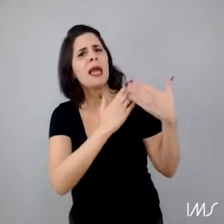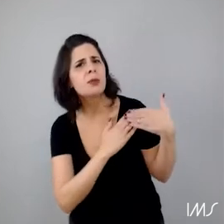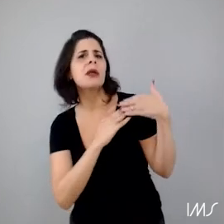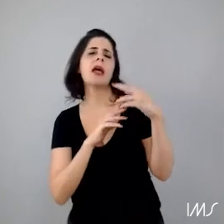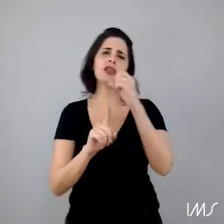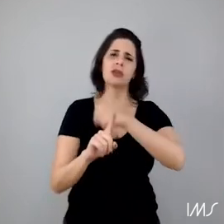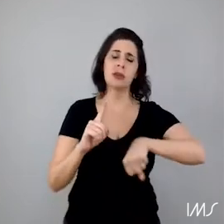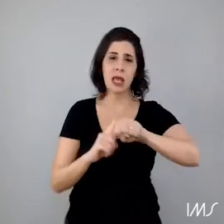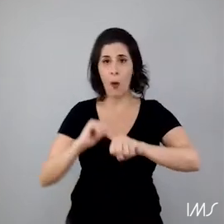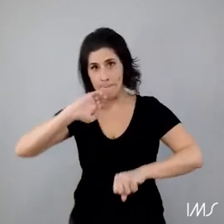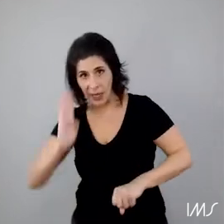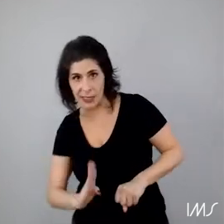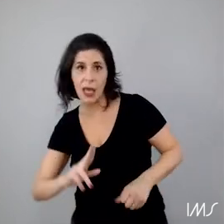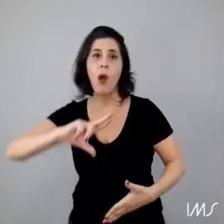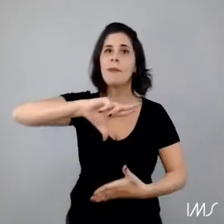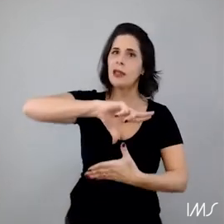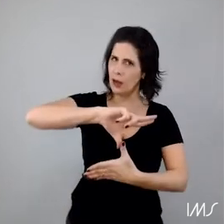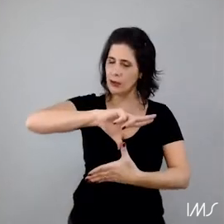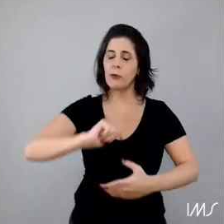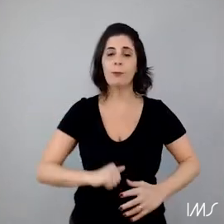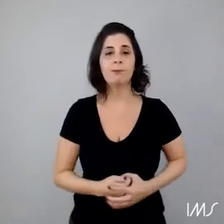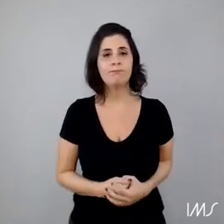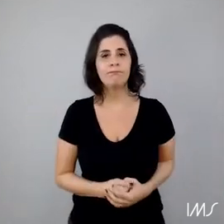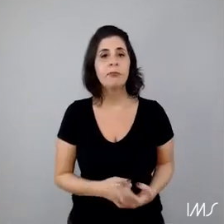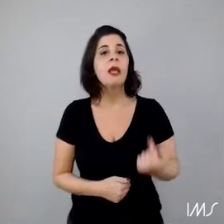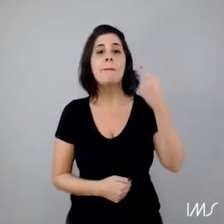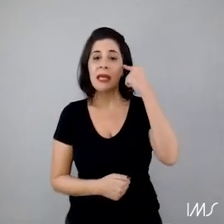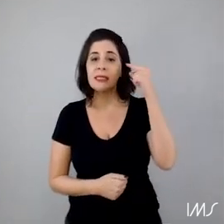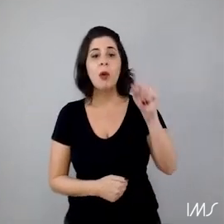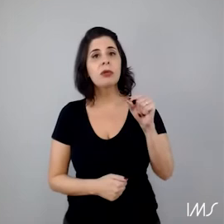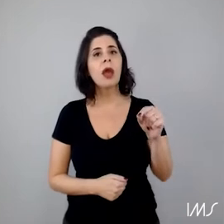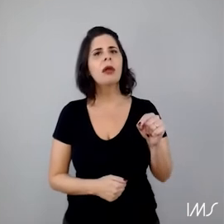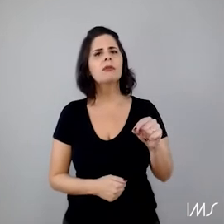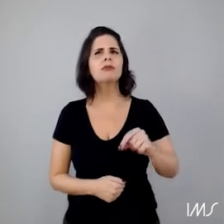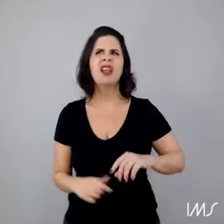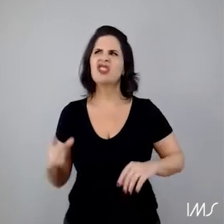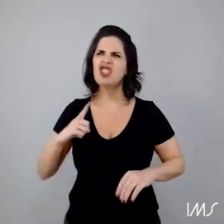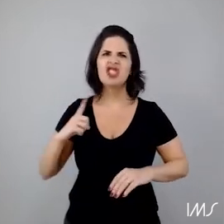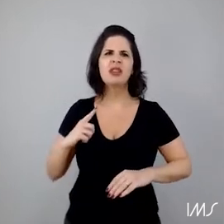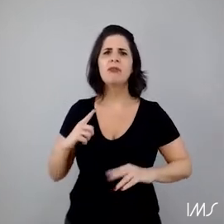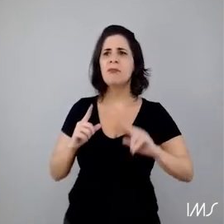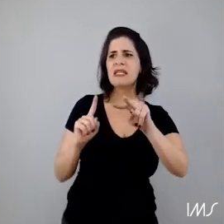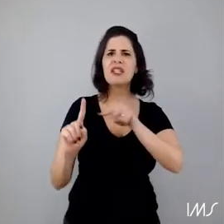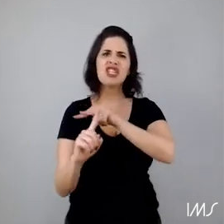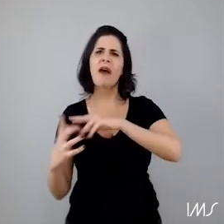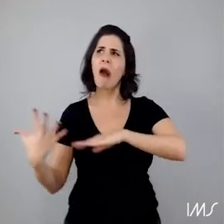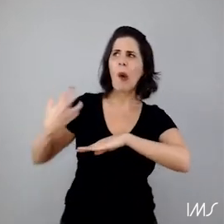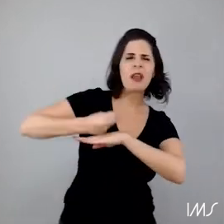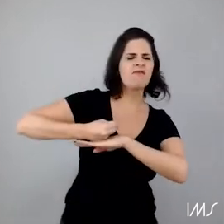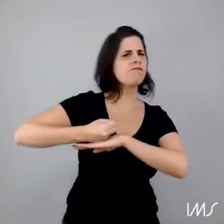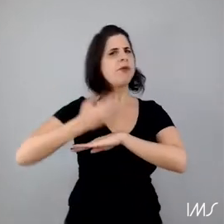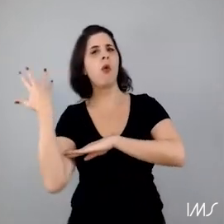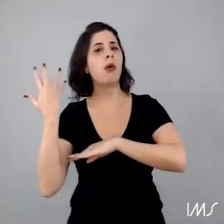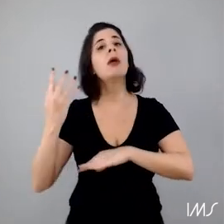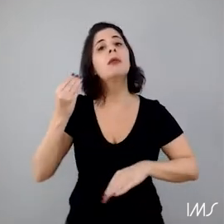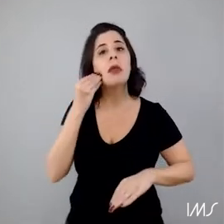América Latina, e a partir desse território continental, reivindicar a perspectiva decolonial do olhar